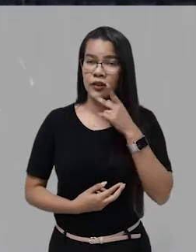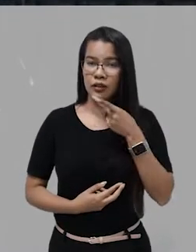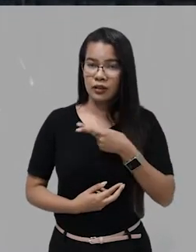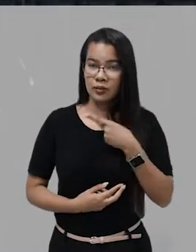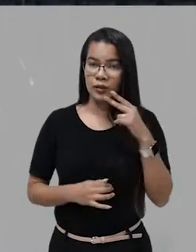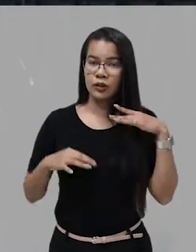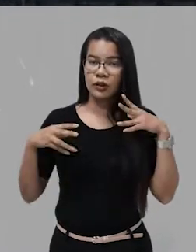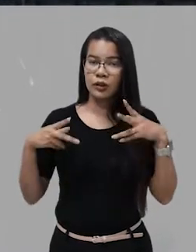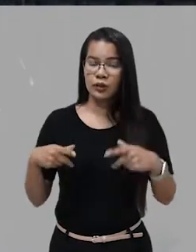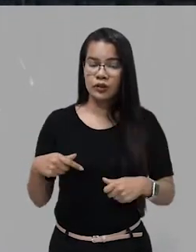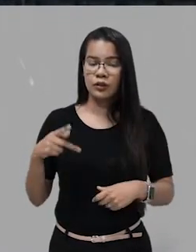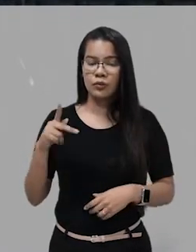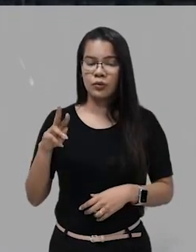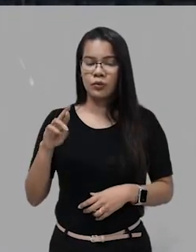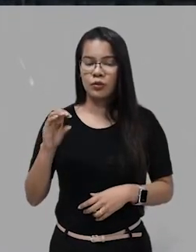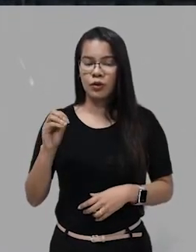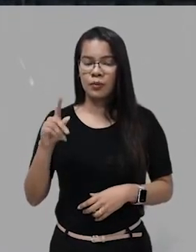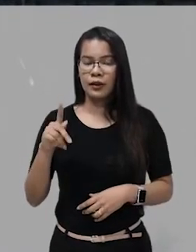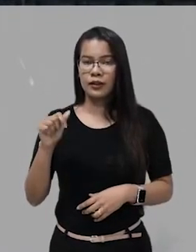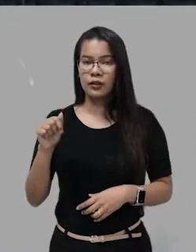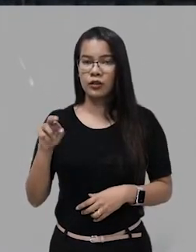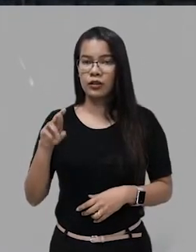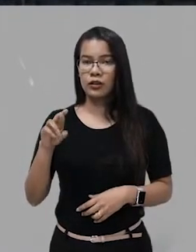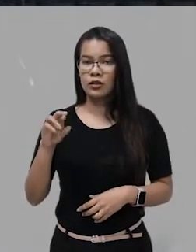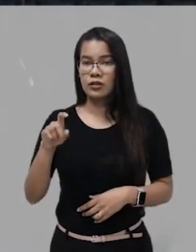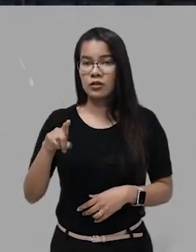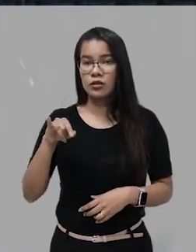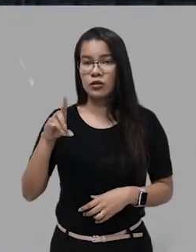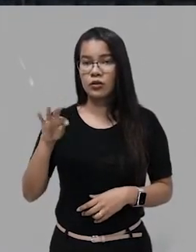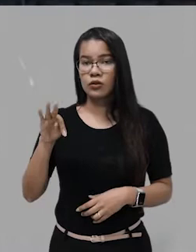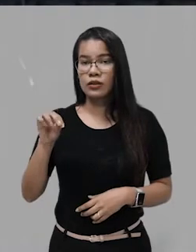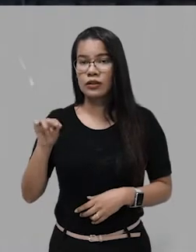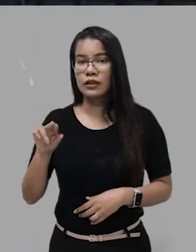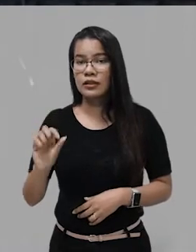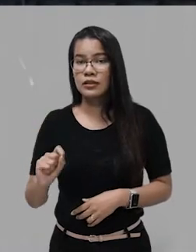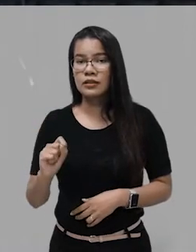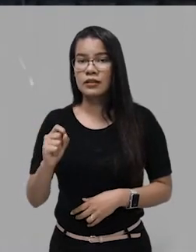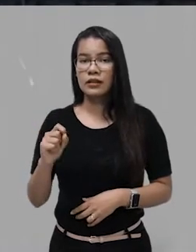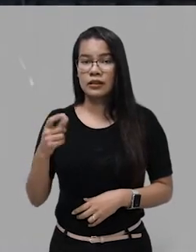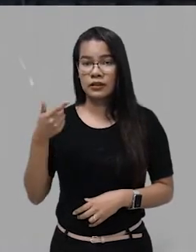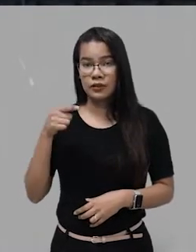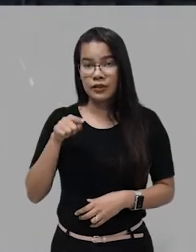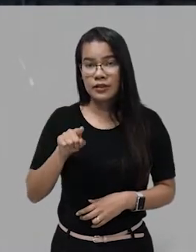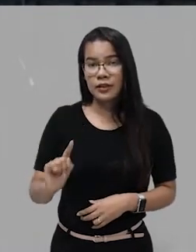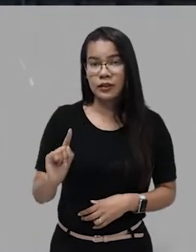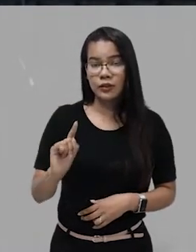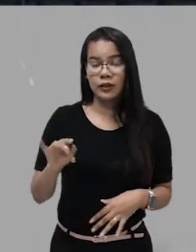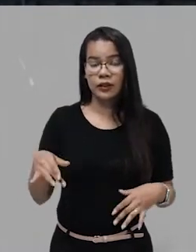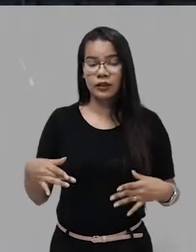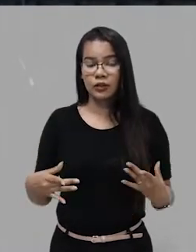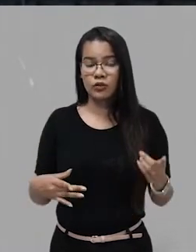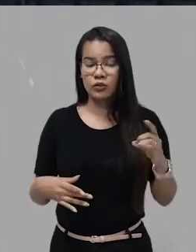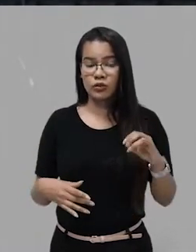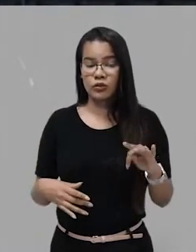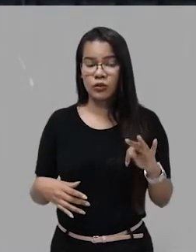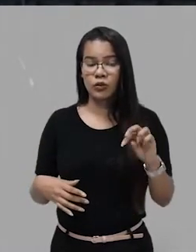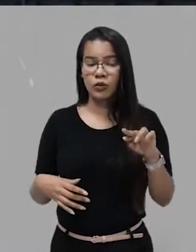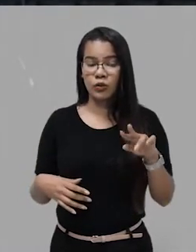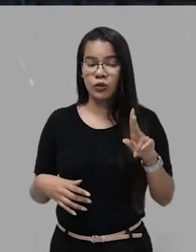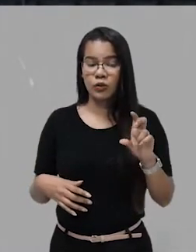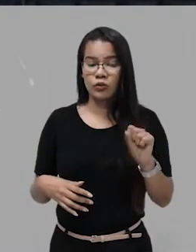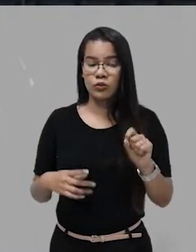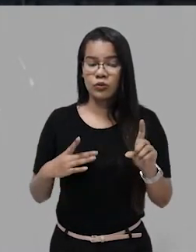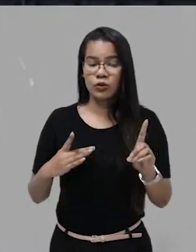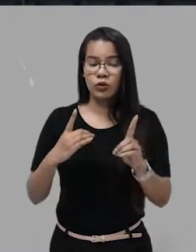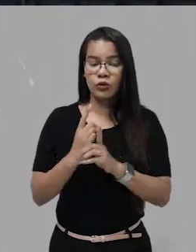as proparoxítonas são acentuadas. Então, os ditongos, encontro de duas vogais na mesma sílaba, lembrando duas vogais,